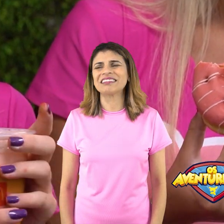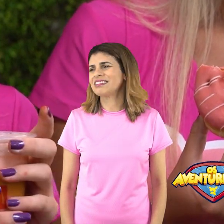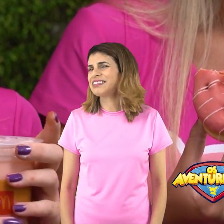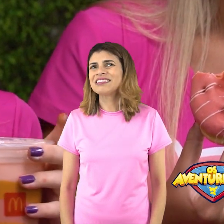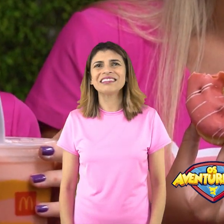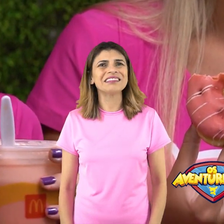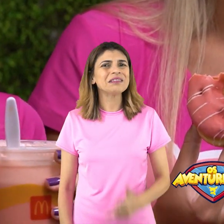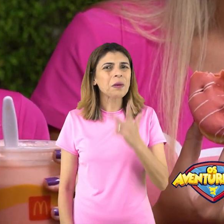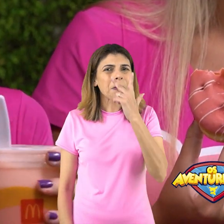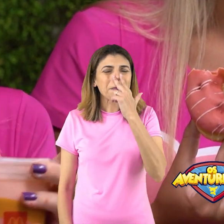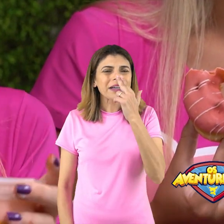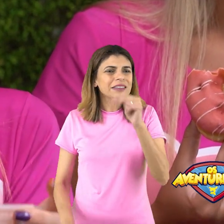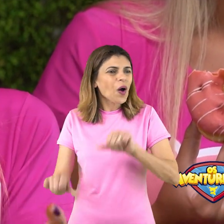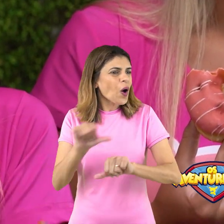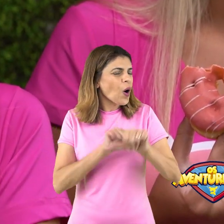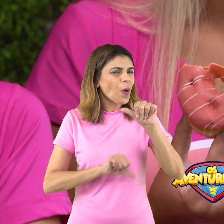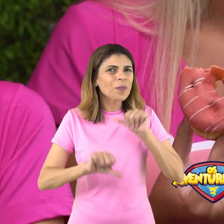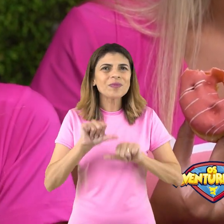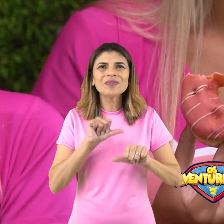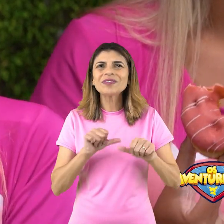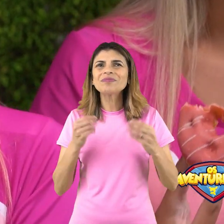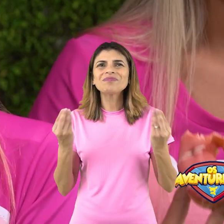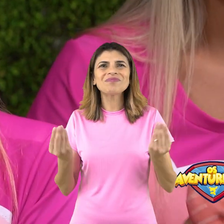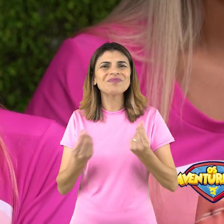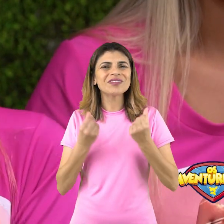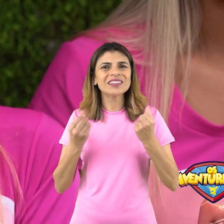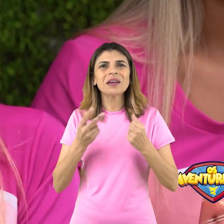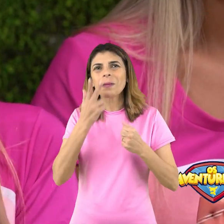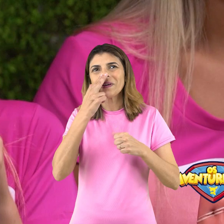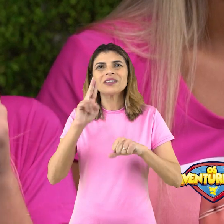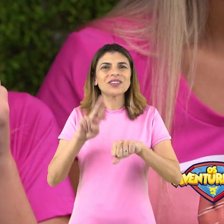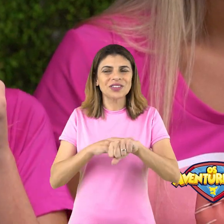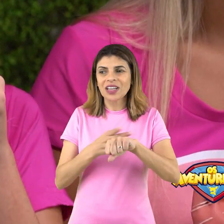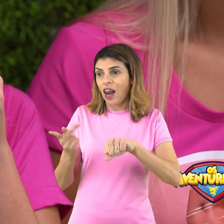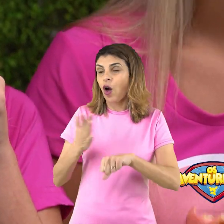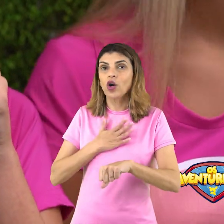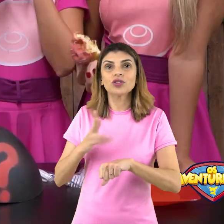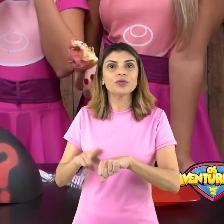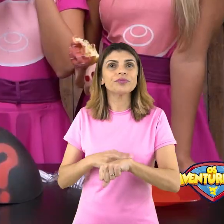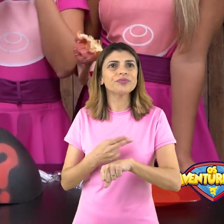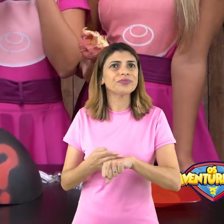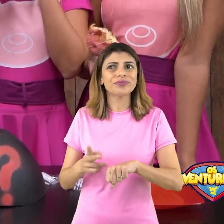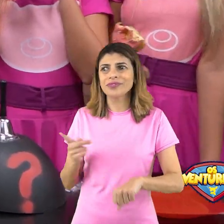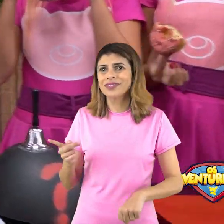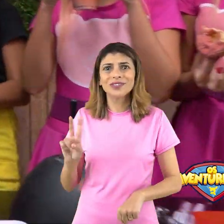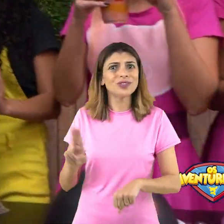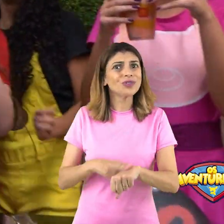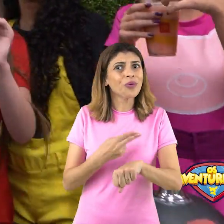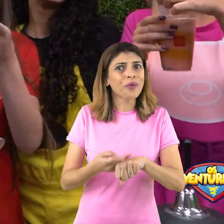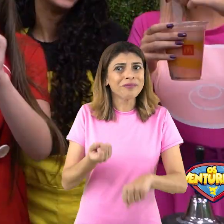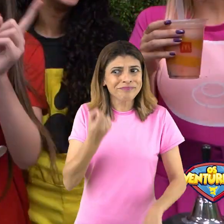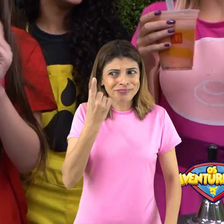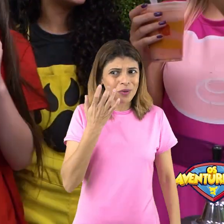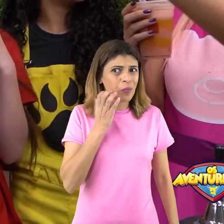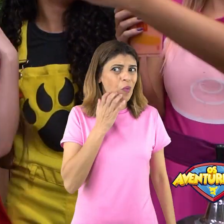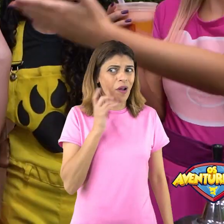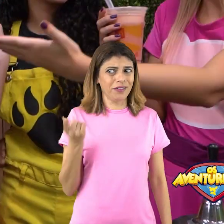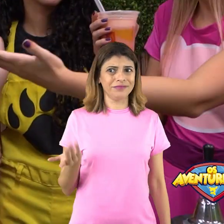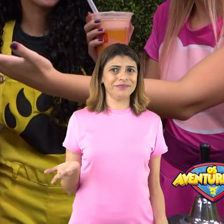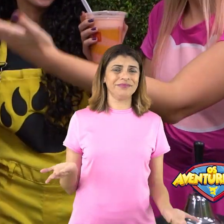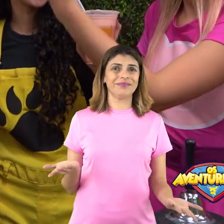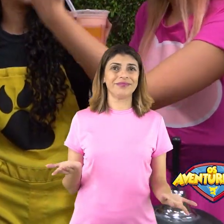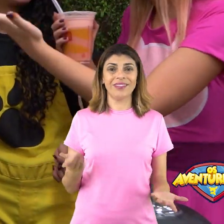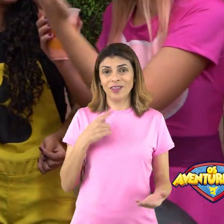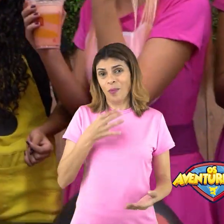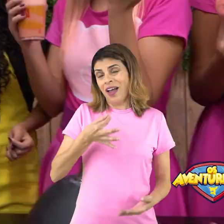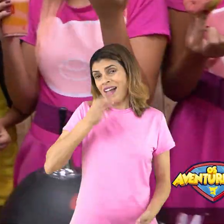Ai, gente, parece como se fosse um... Ela gostou. Um achocolatado. Eu gostei. Um achocolatado. Ah, é um achocolatado de morango. É verdade. Toma